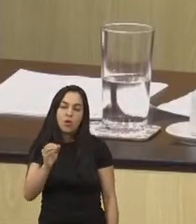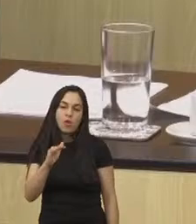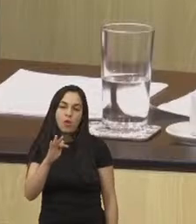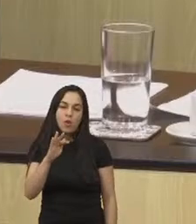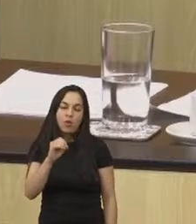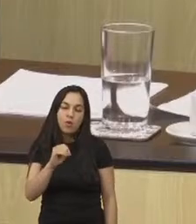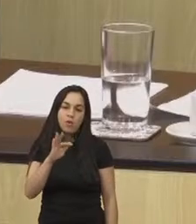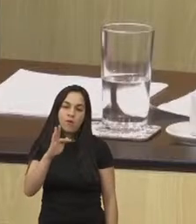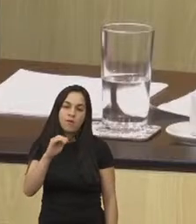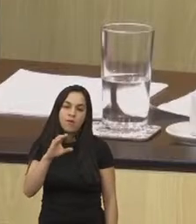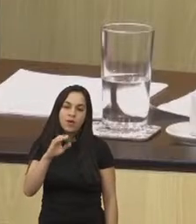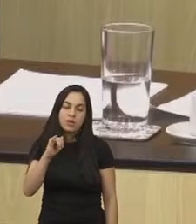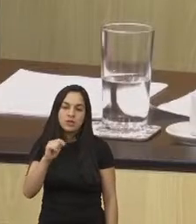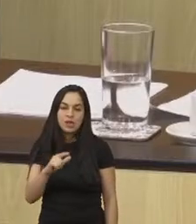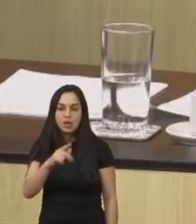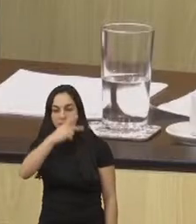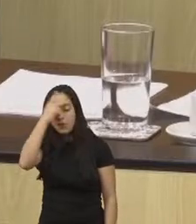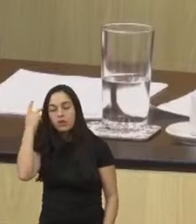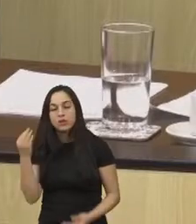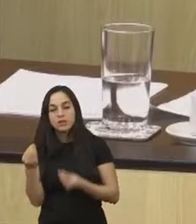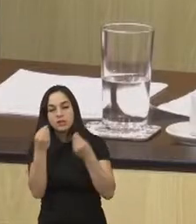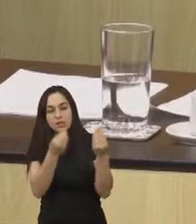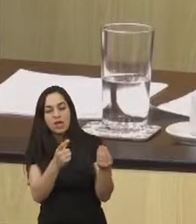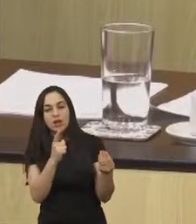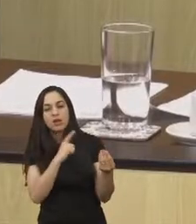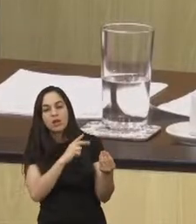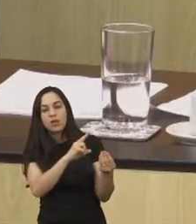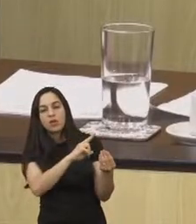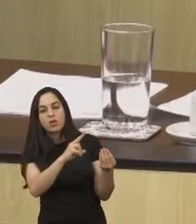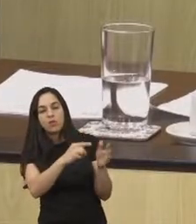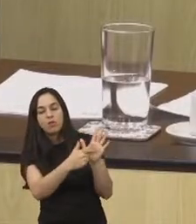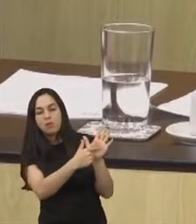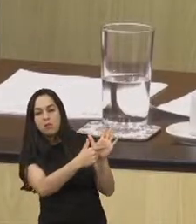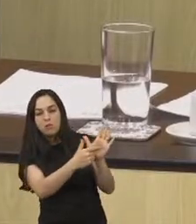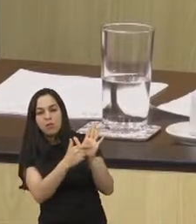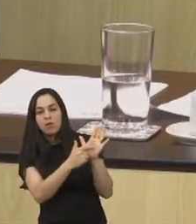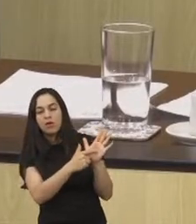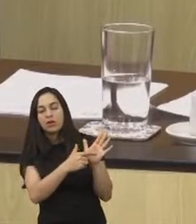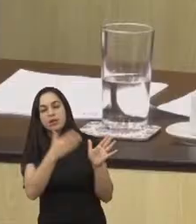público dos doadores, e considerando a necessidade de acompanhar